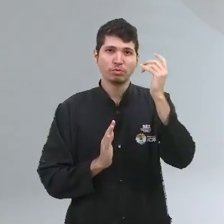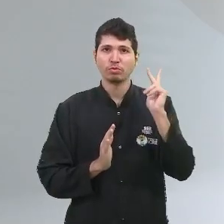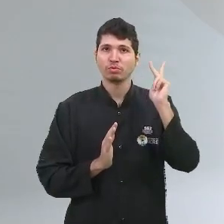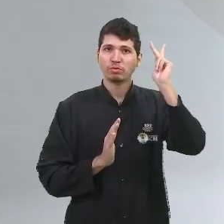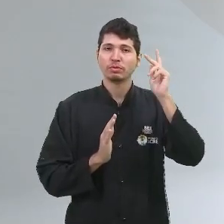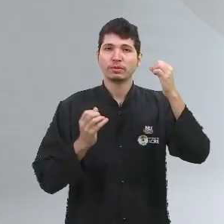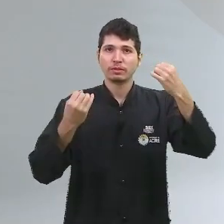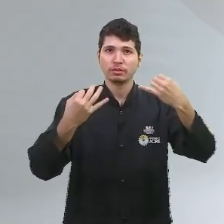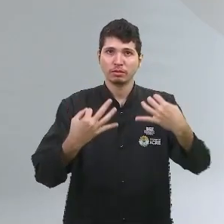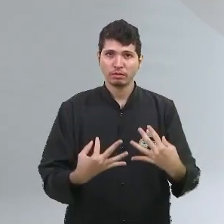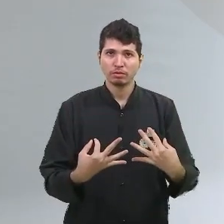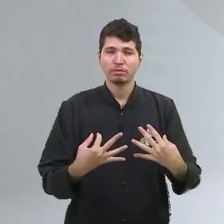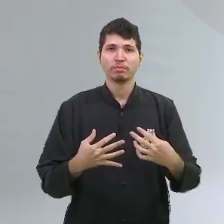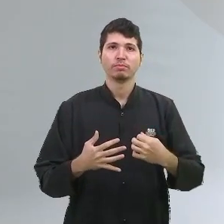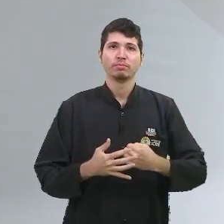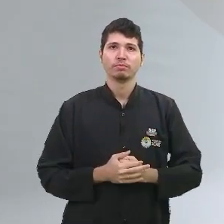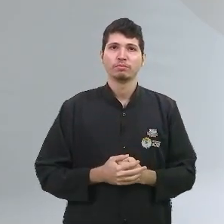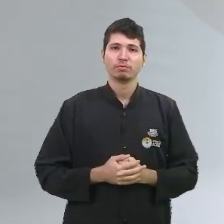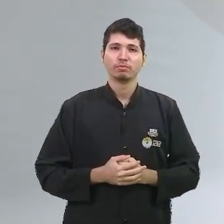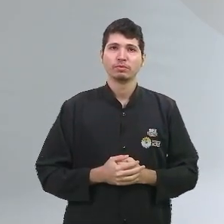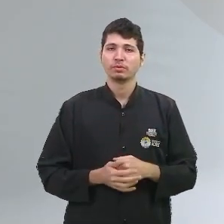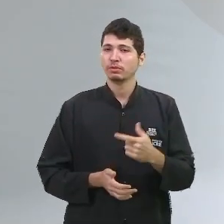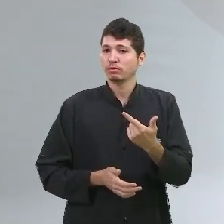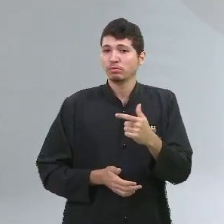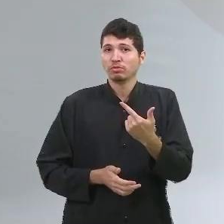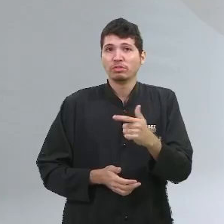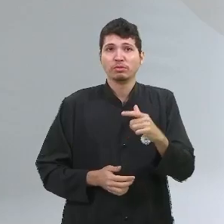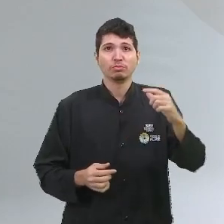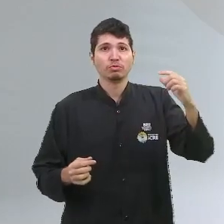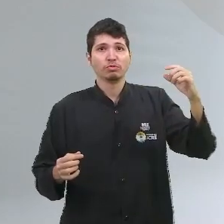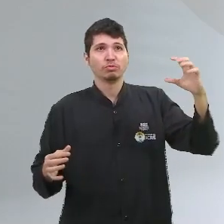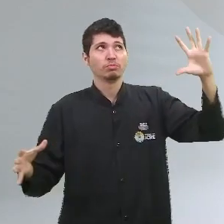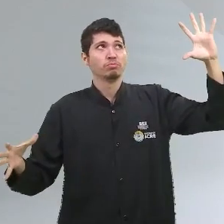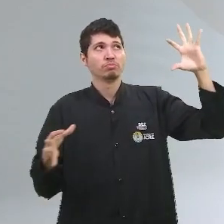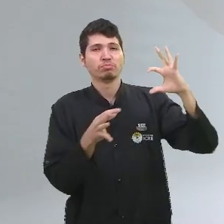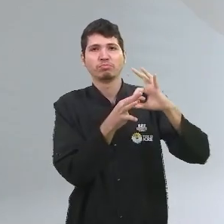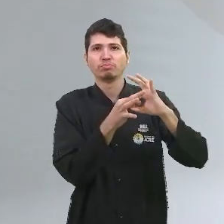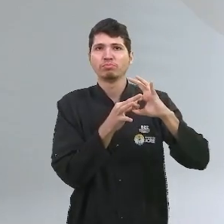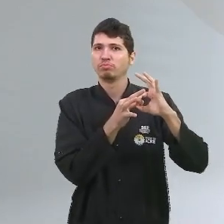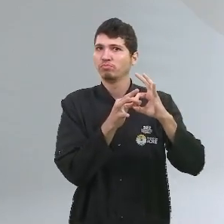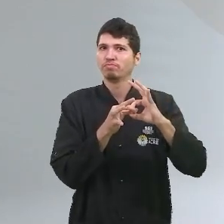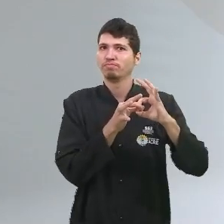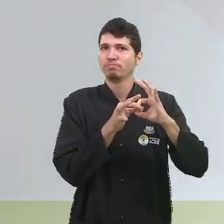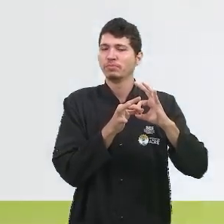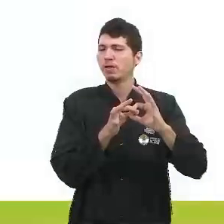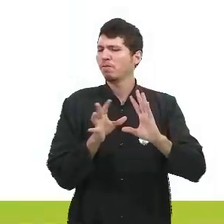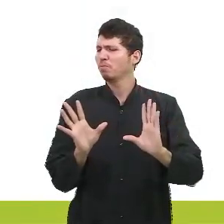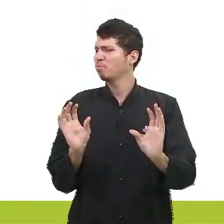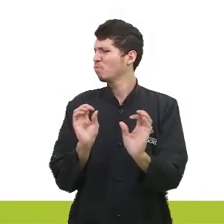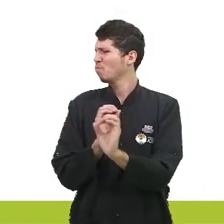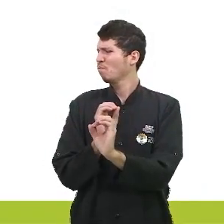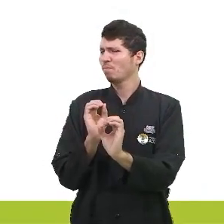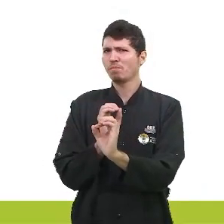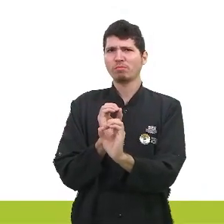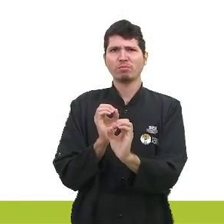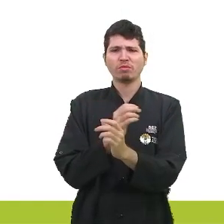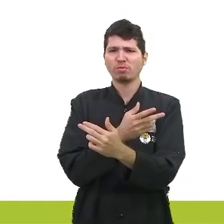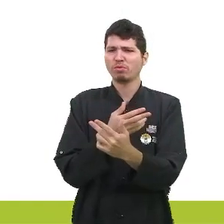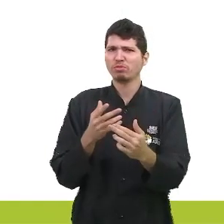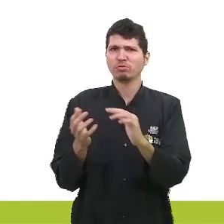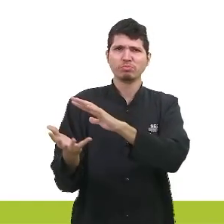vai dizer que nós não temos acesso a Deus tal como ele é e a nem n umaa coisa tal como ela